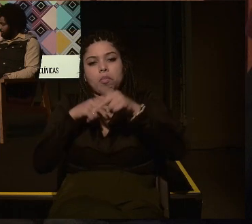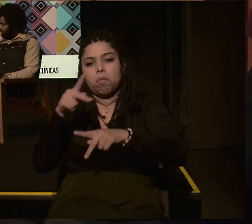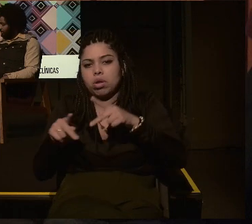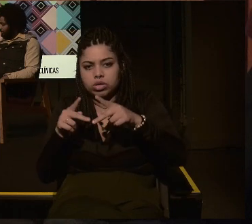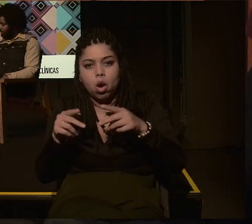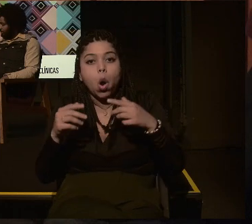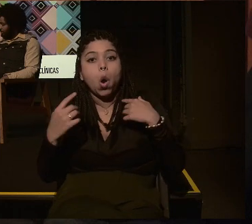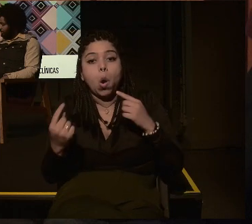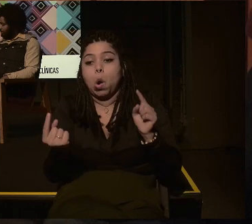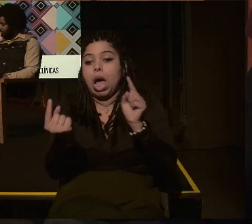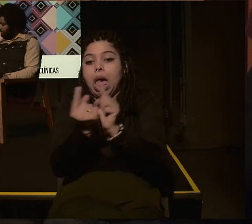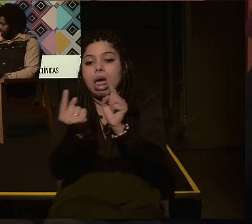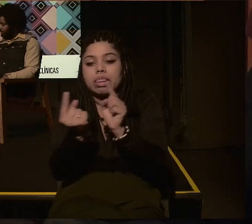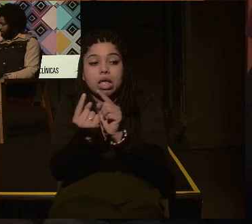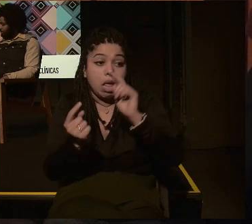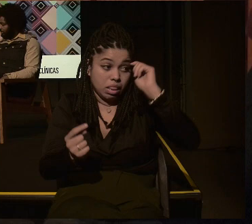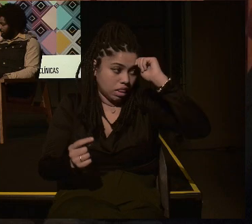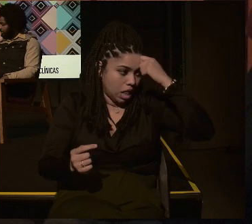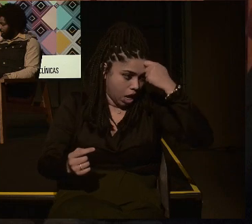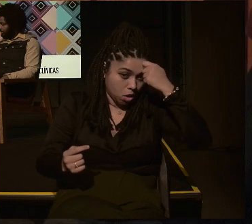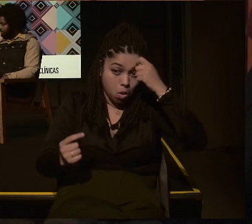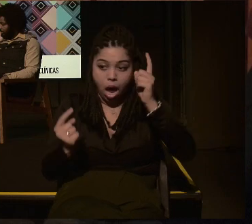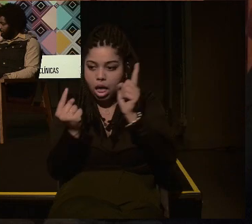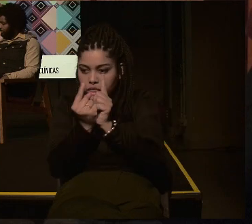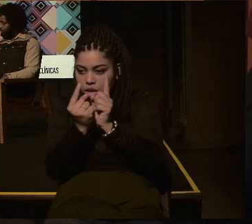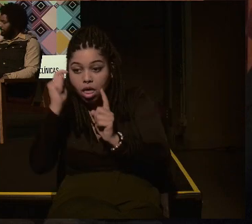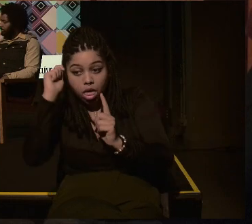sejam atendidos apenas por negros.